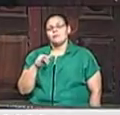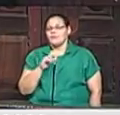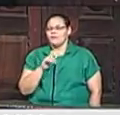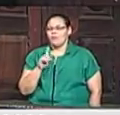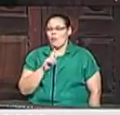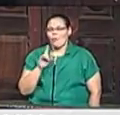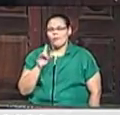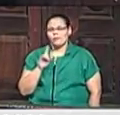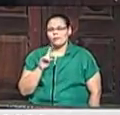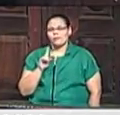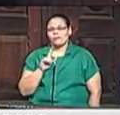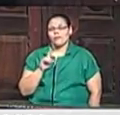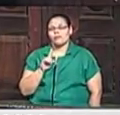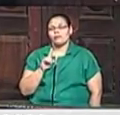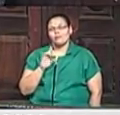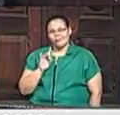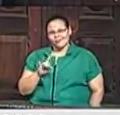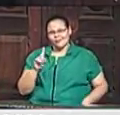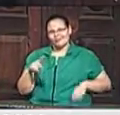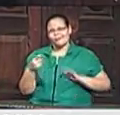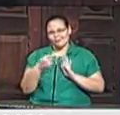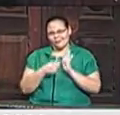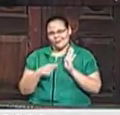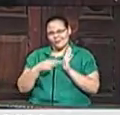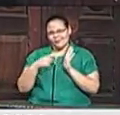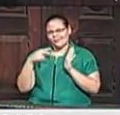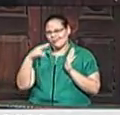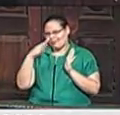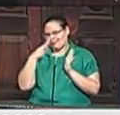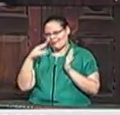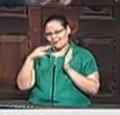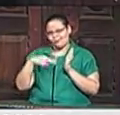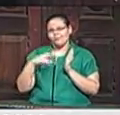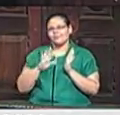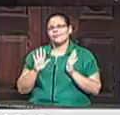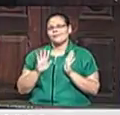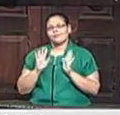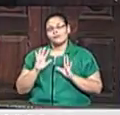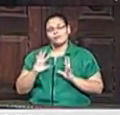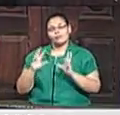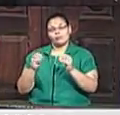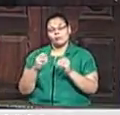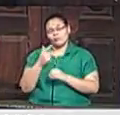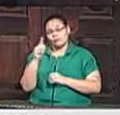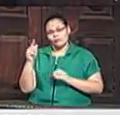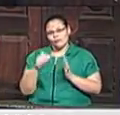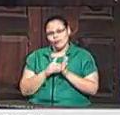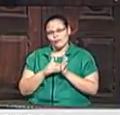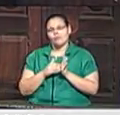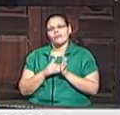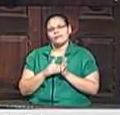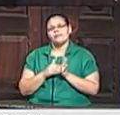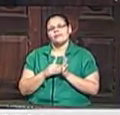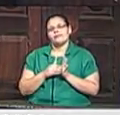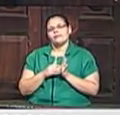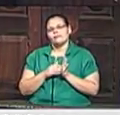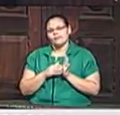não apenas a matéria em apreciação, todas as demais